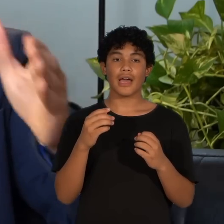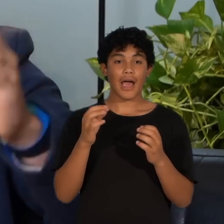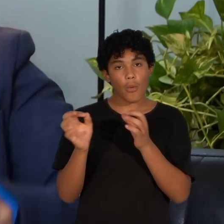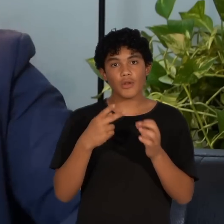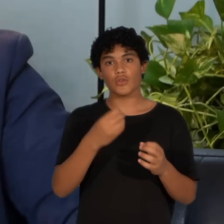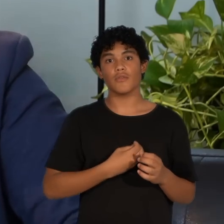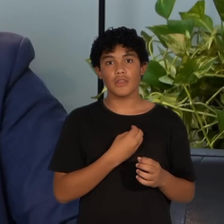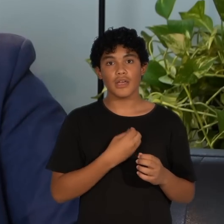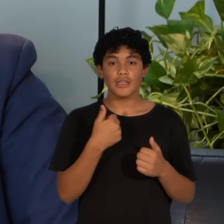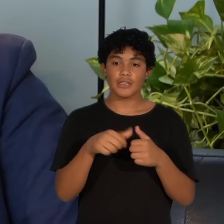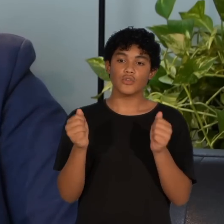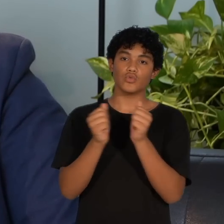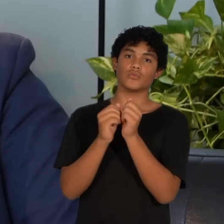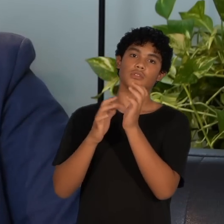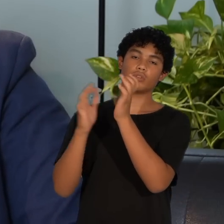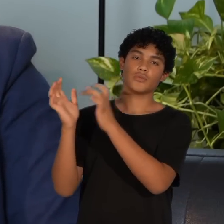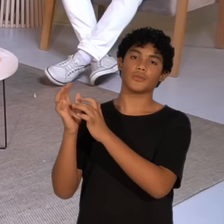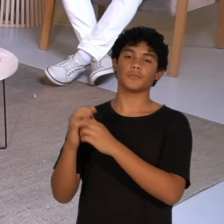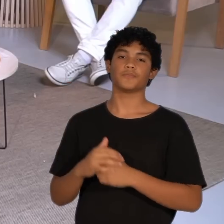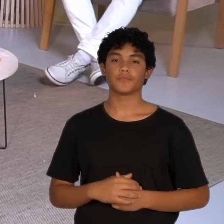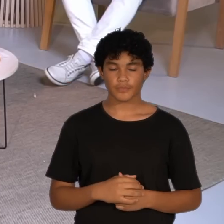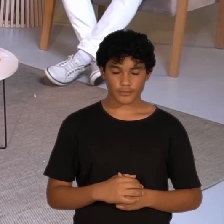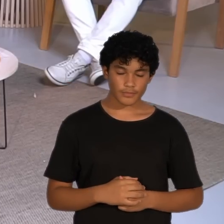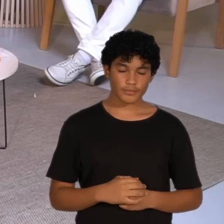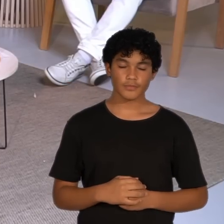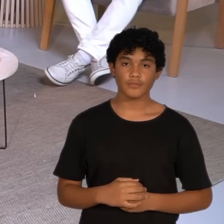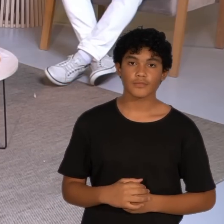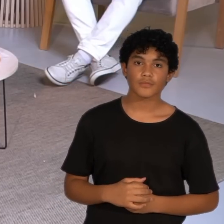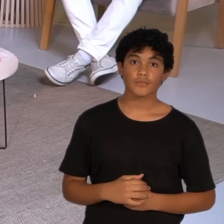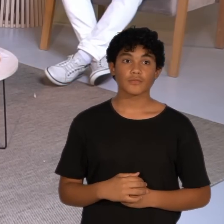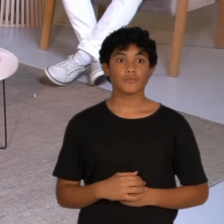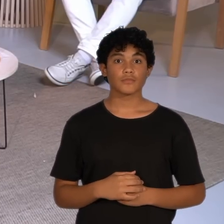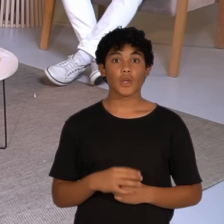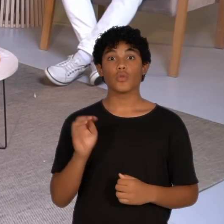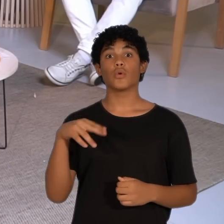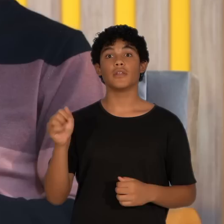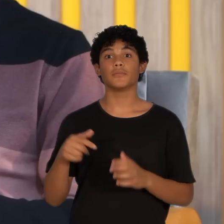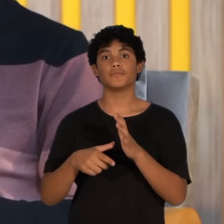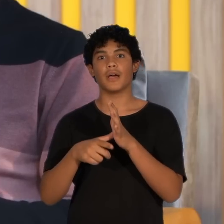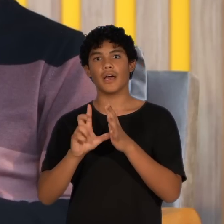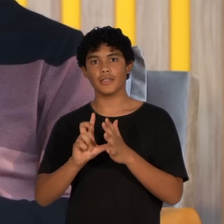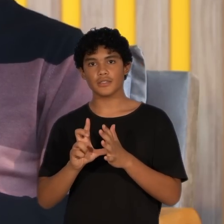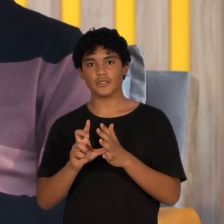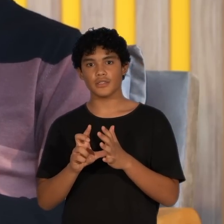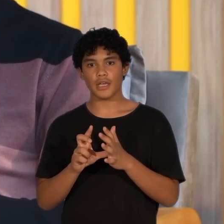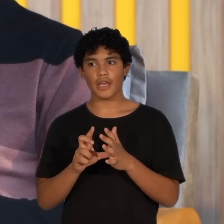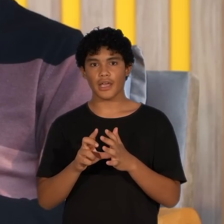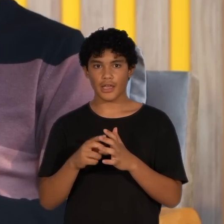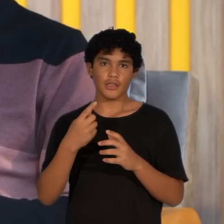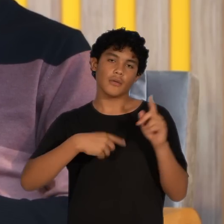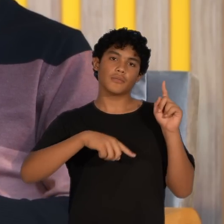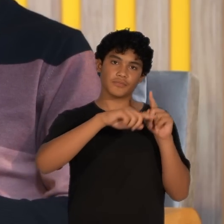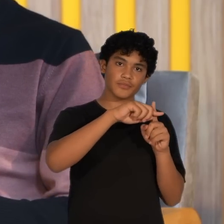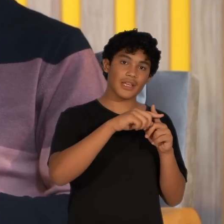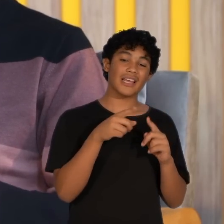pleno, desfrutar o plano de Deus para a sua vida. Amém, maravilha. Tony, antes do julgamento, essa foi a única